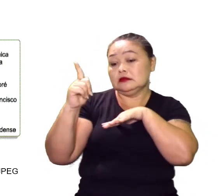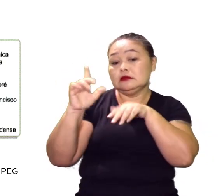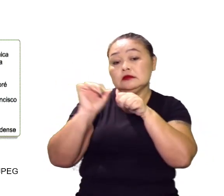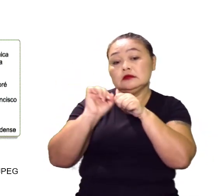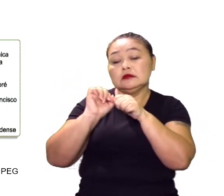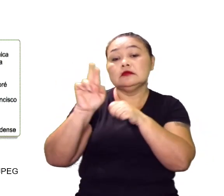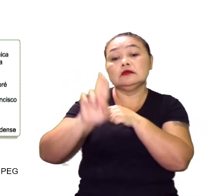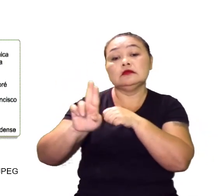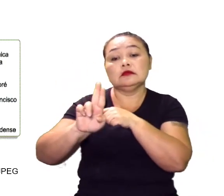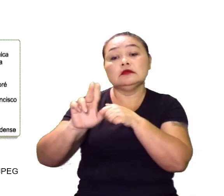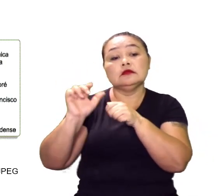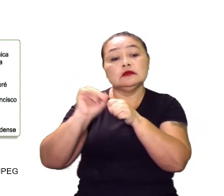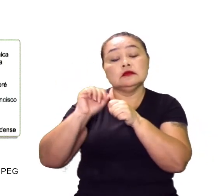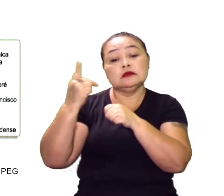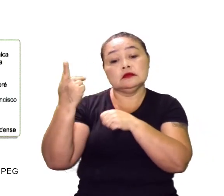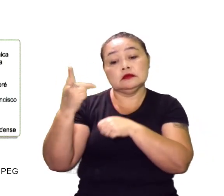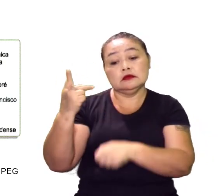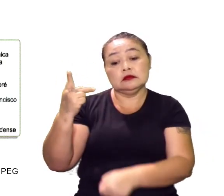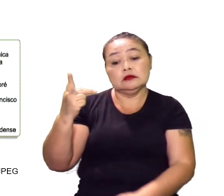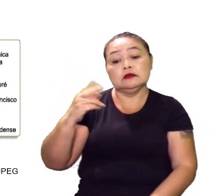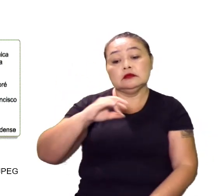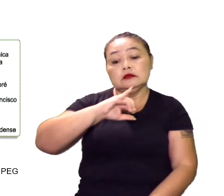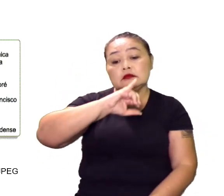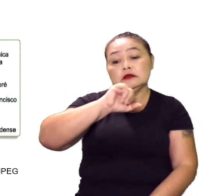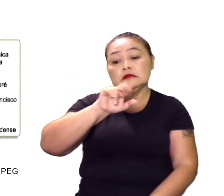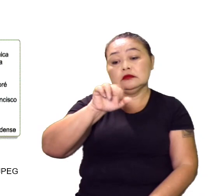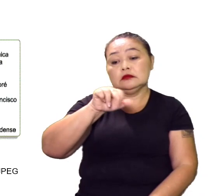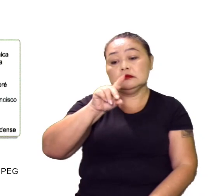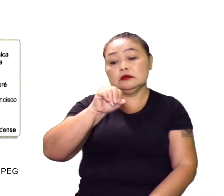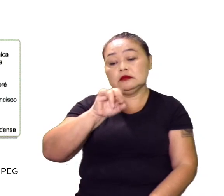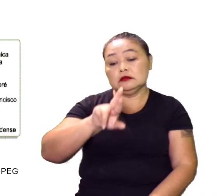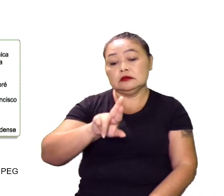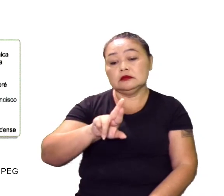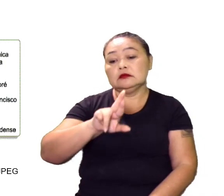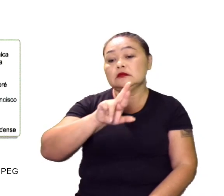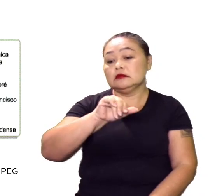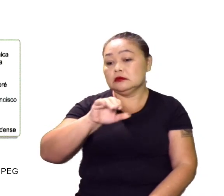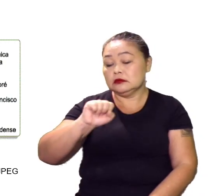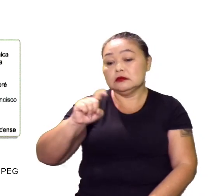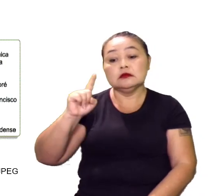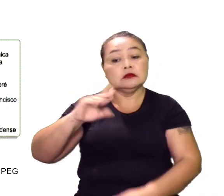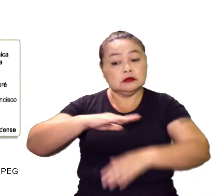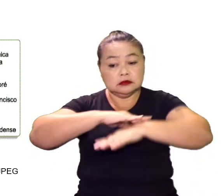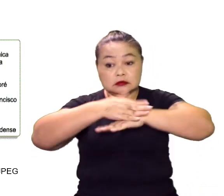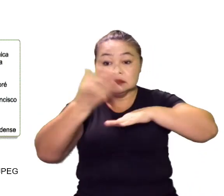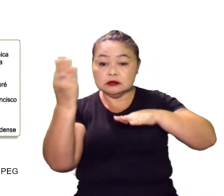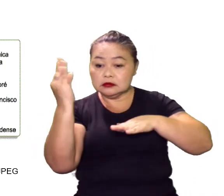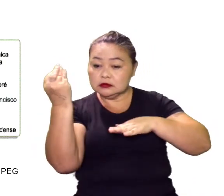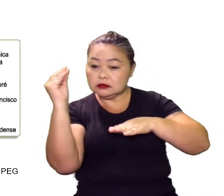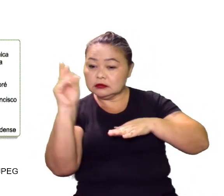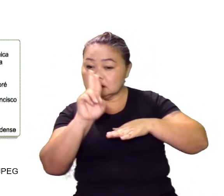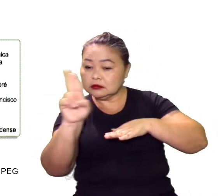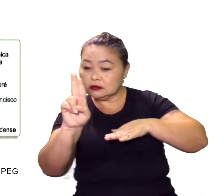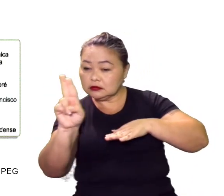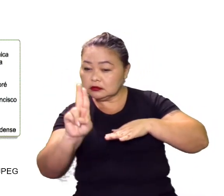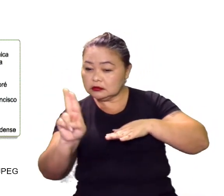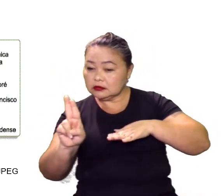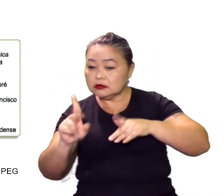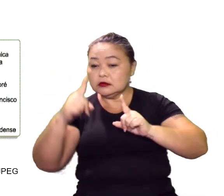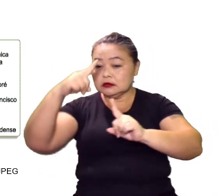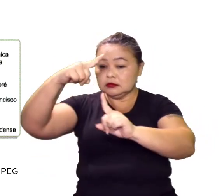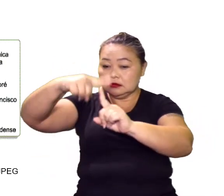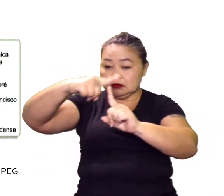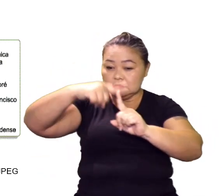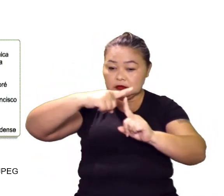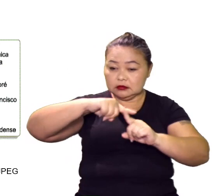classificação a gente está usando a de Jurandir Ross, que foi um estudioso do nosso relevo e classificou os tipos